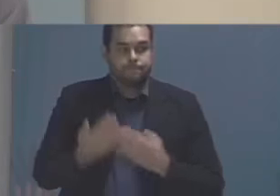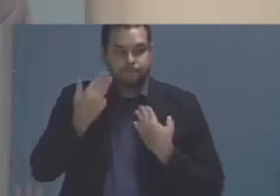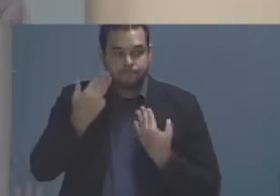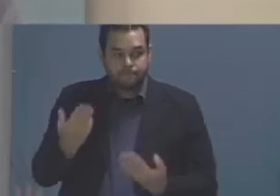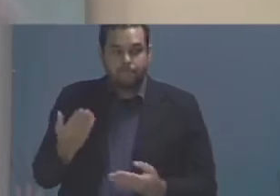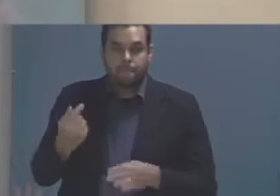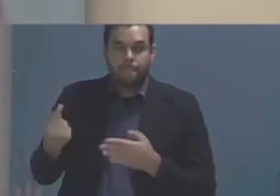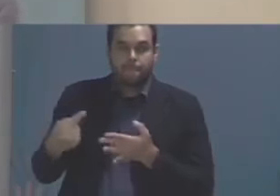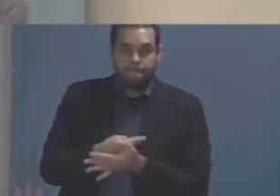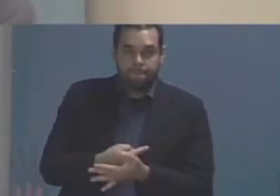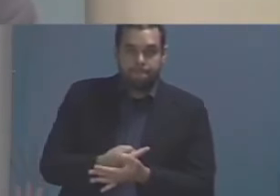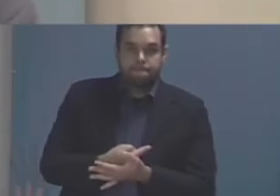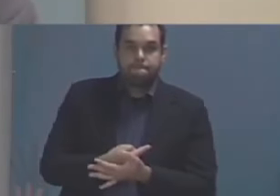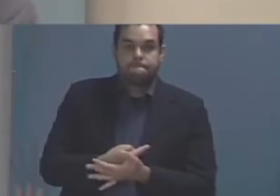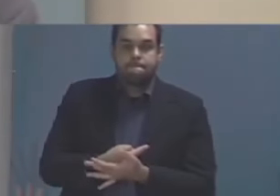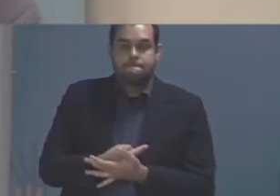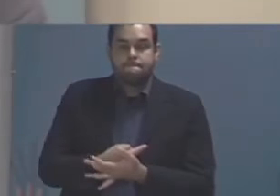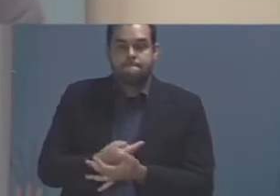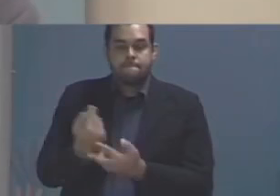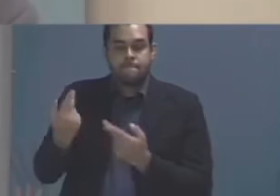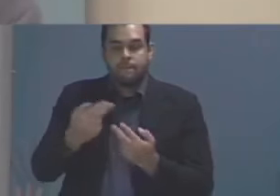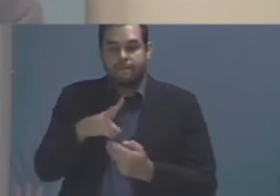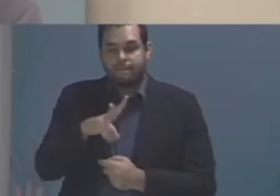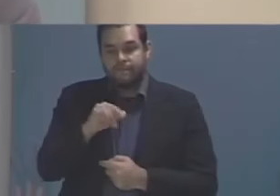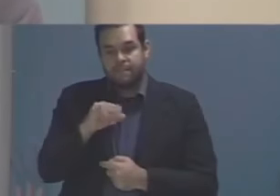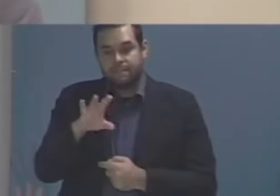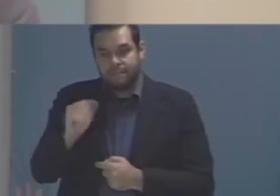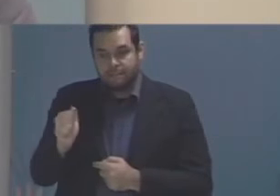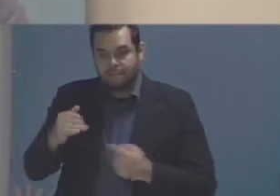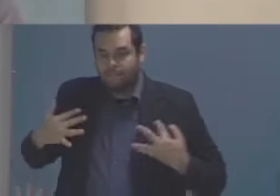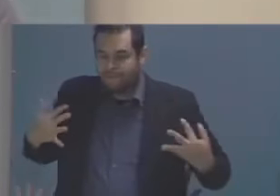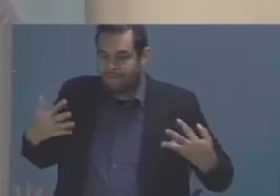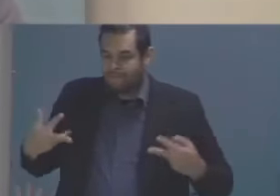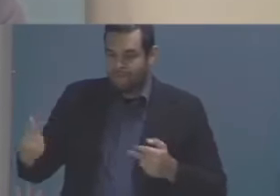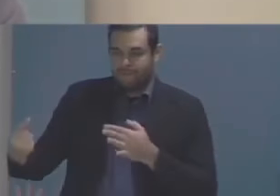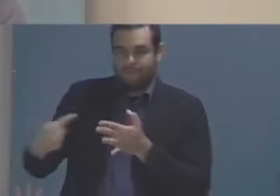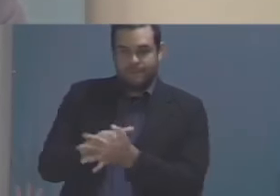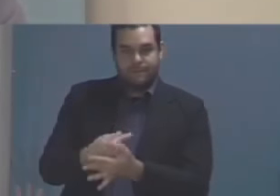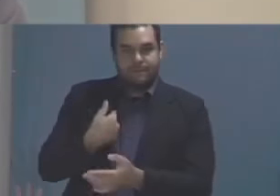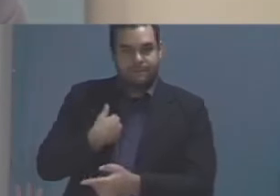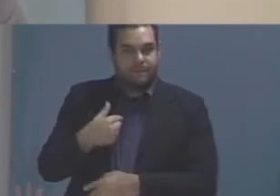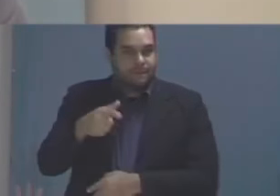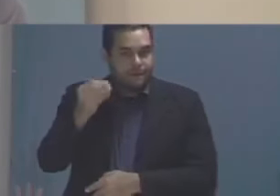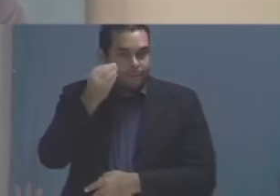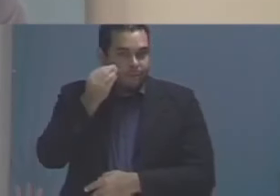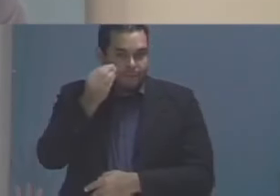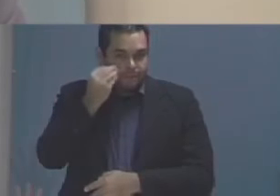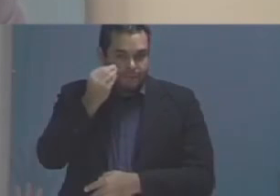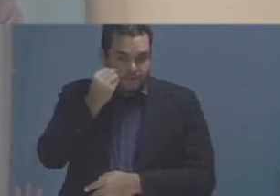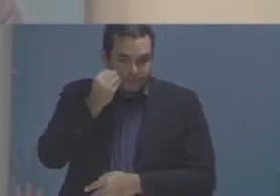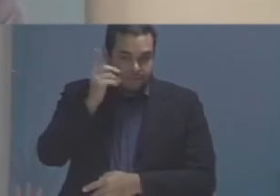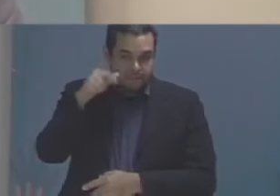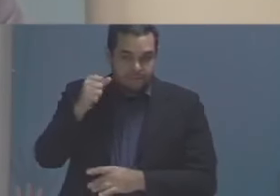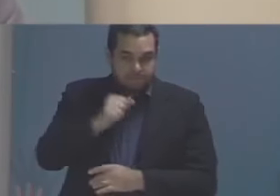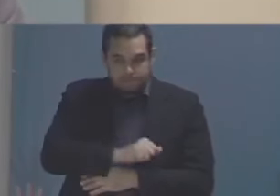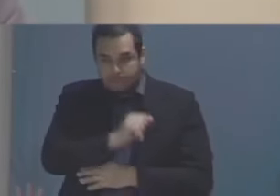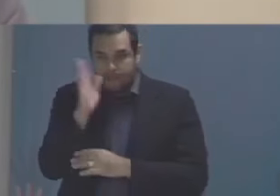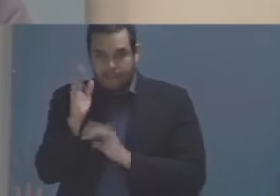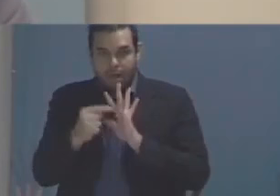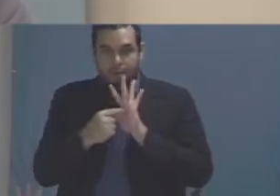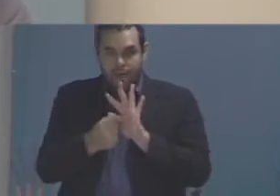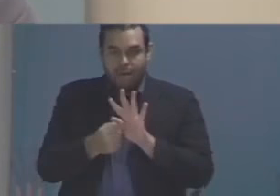Agradeço a pergunta. Vou fazer tipo Vicente Falcone. Ótima pergunta, porque me dá a oportunidade de fazer uma grande exposição da